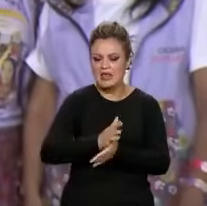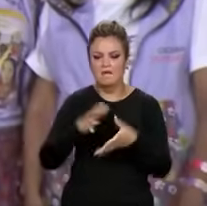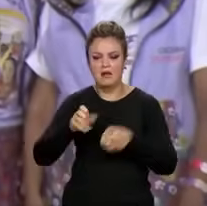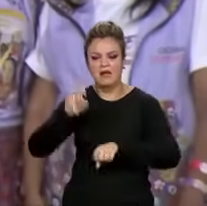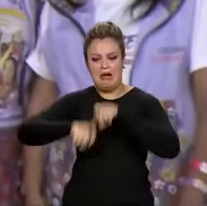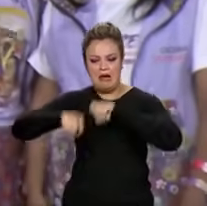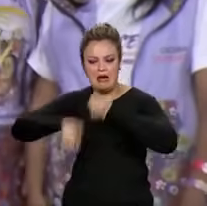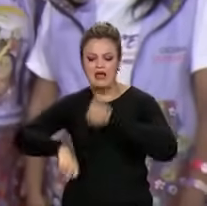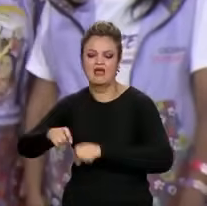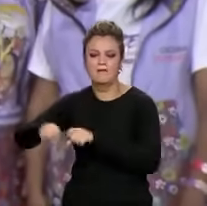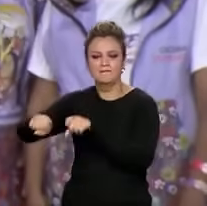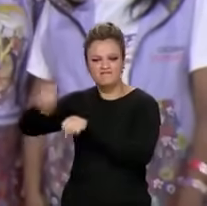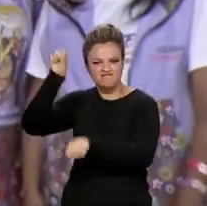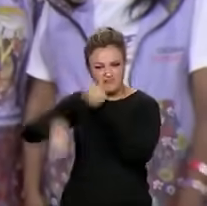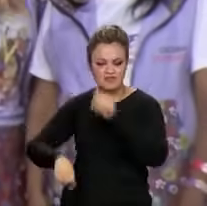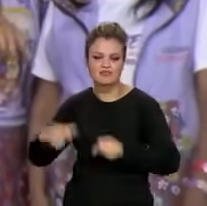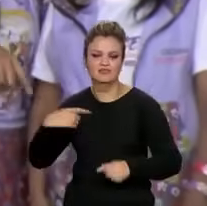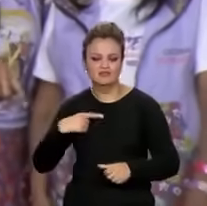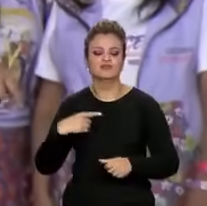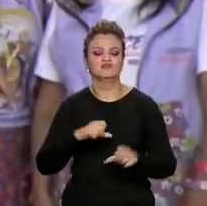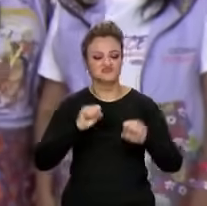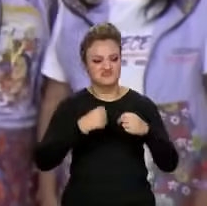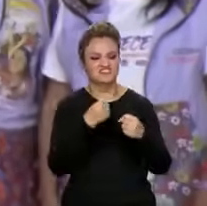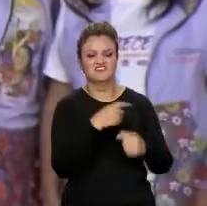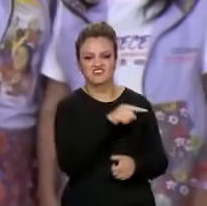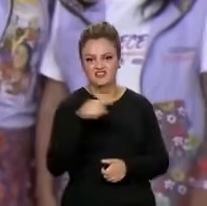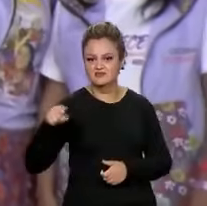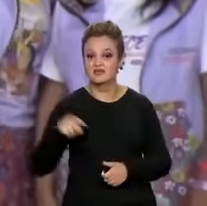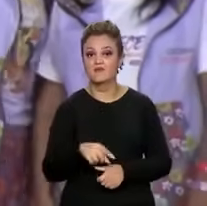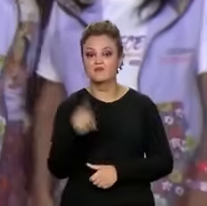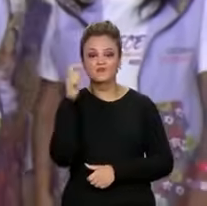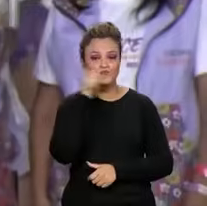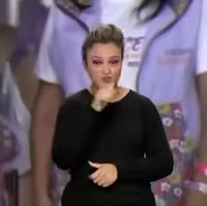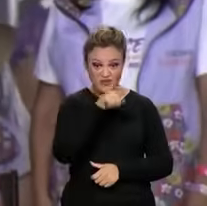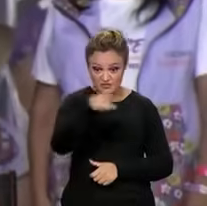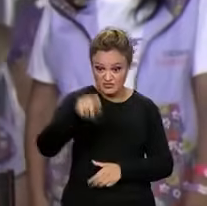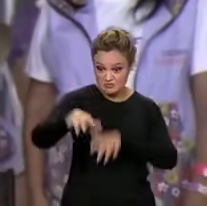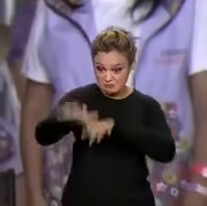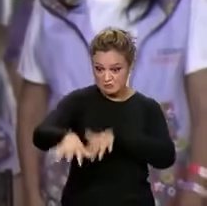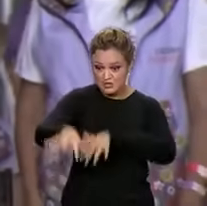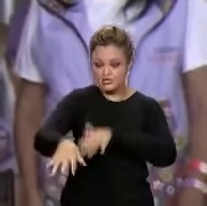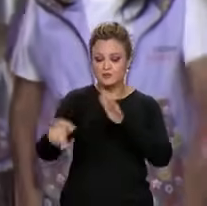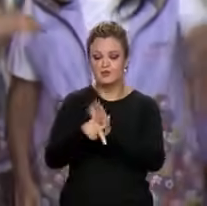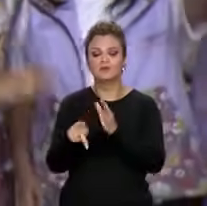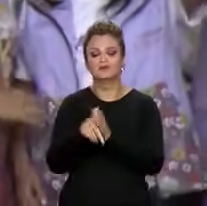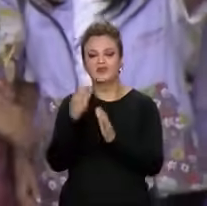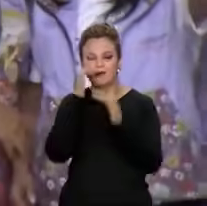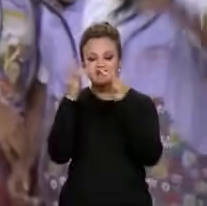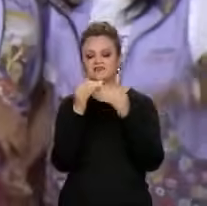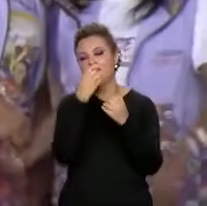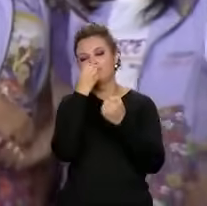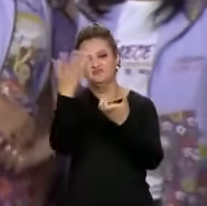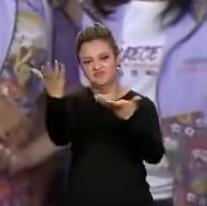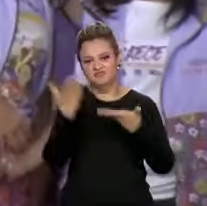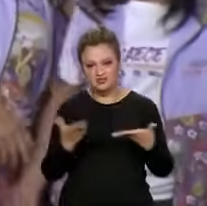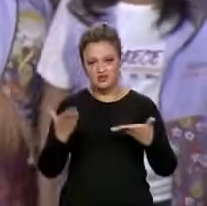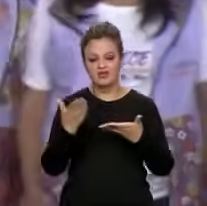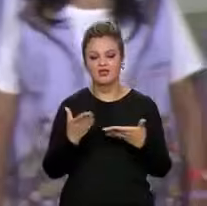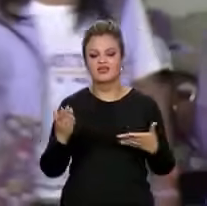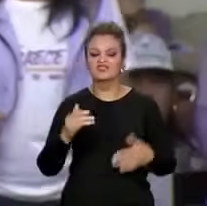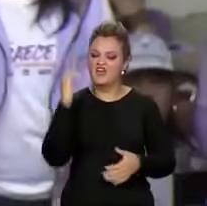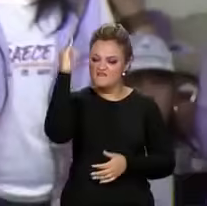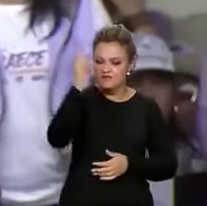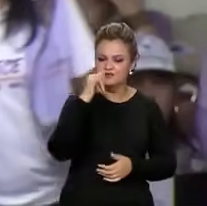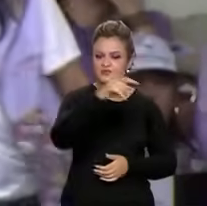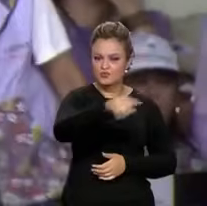estupradas foram assassinadas portanto mulheres marcha da Margarida sejam bem-vindas e